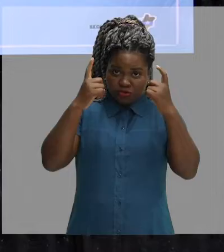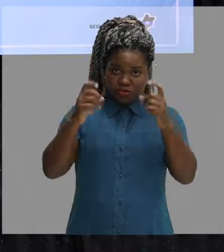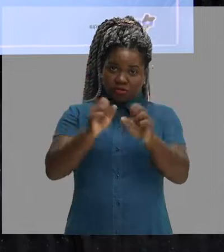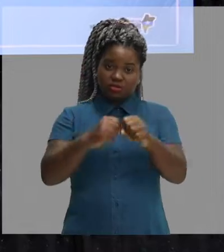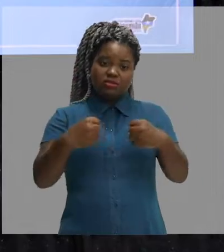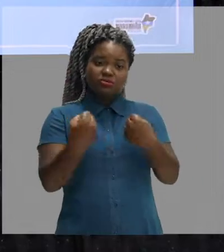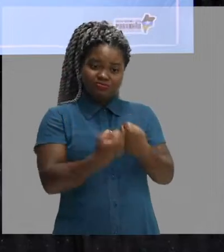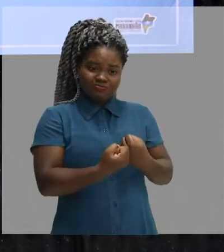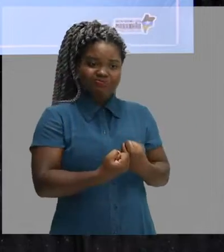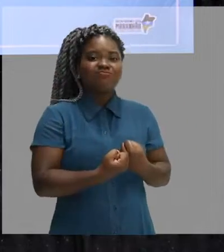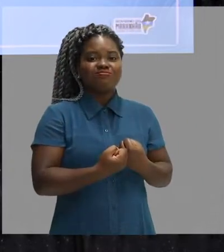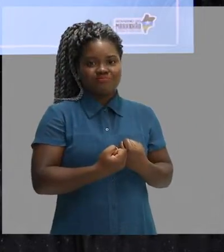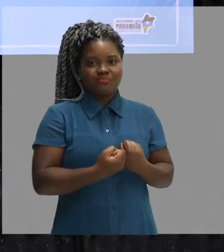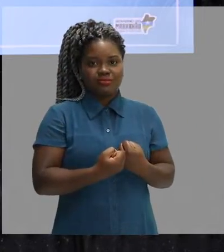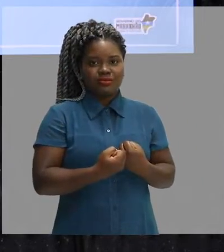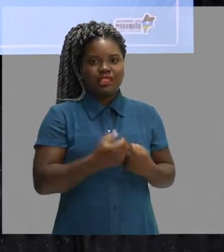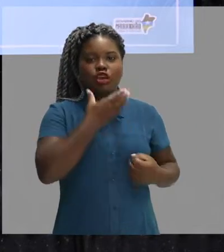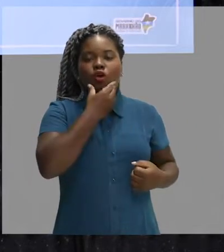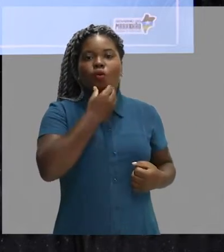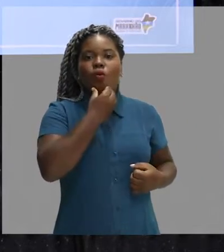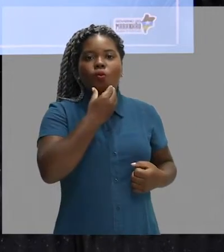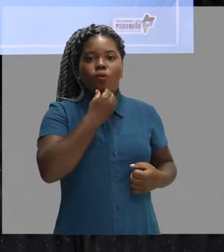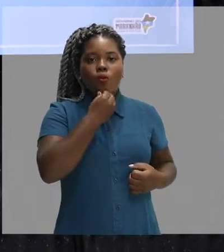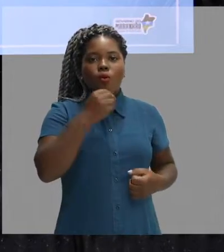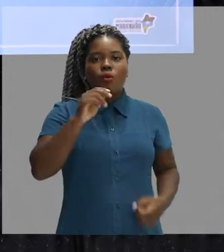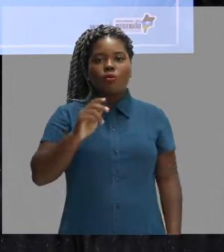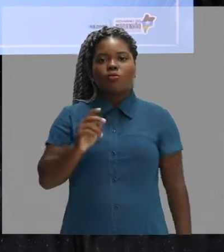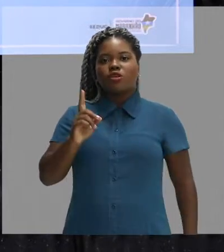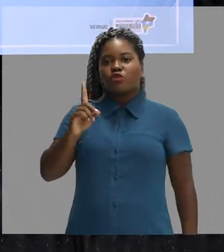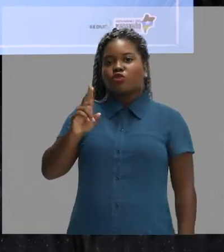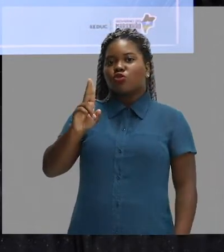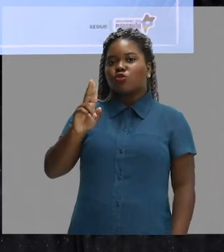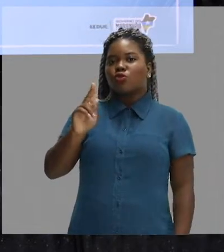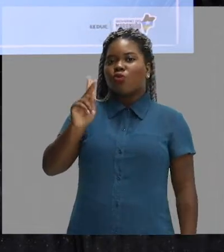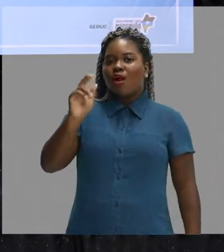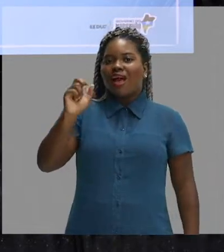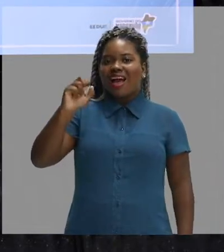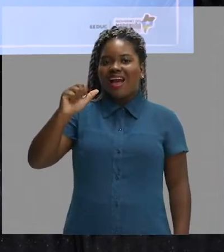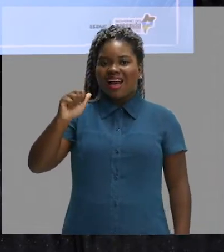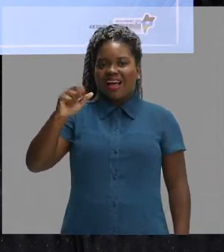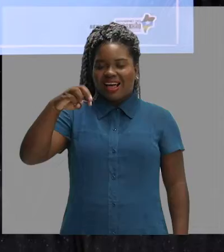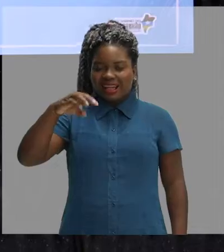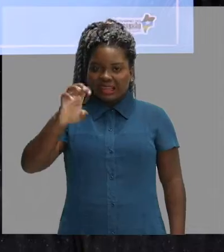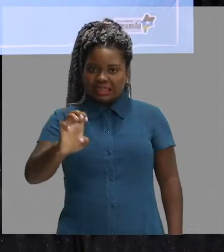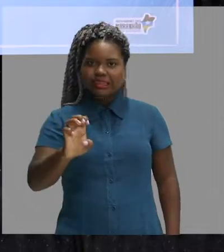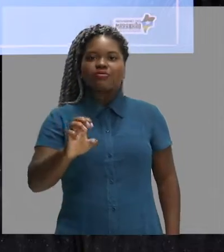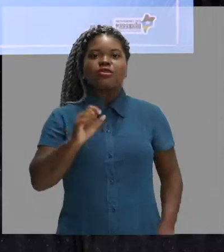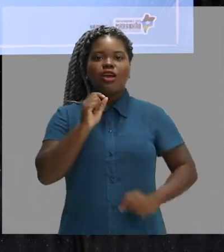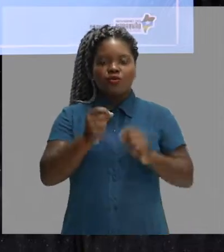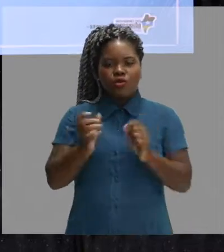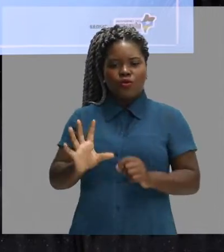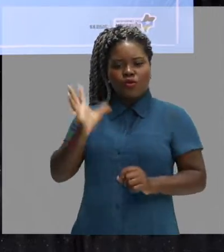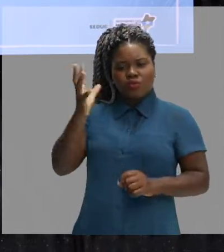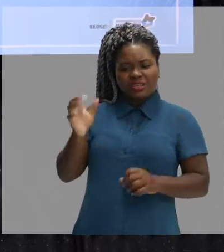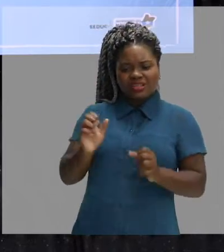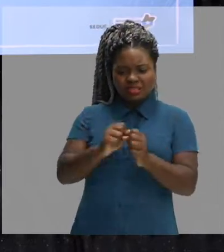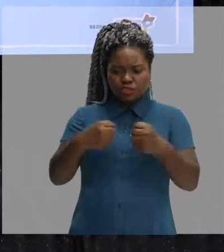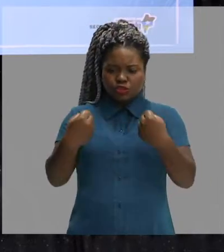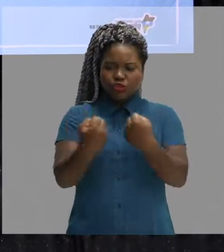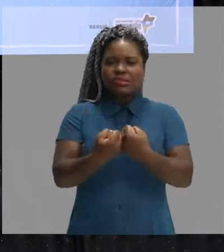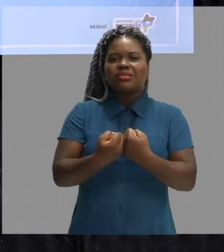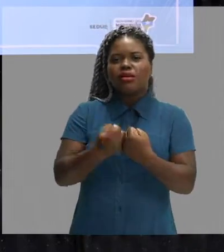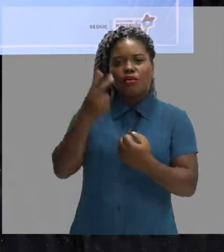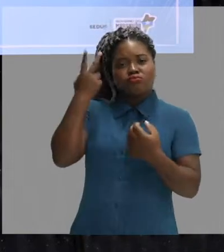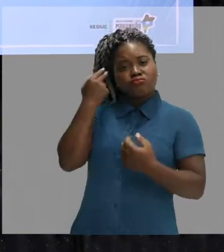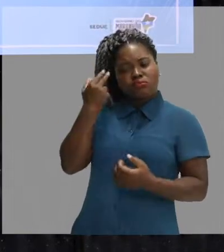por Durkheim, o pai da sociologia no sentido científico, como um fenômeno social normal. Professor, o que é